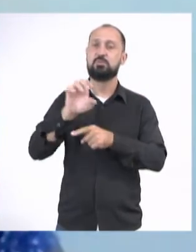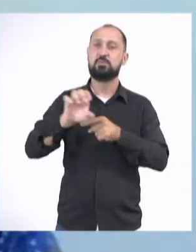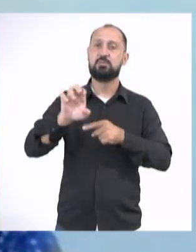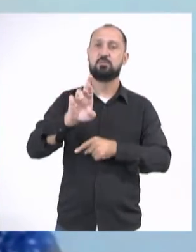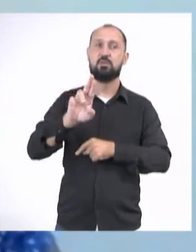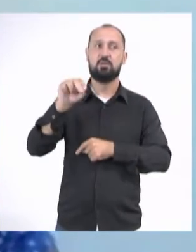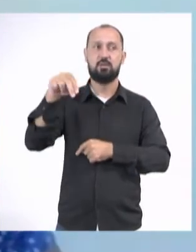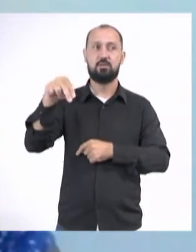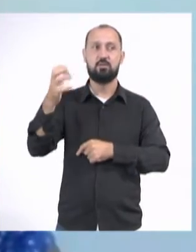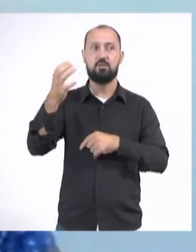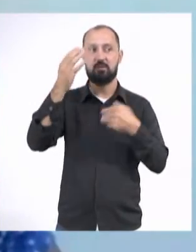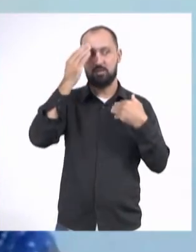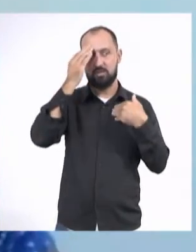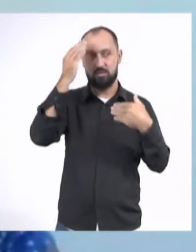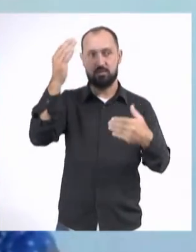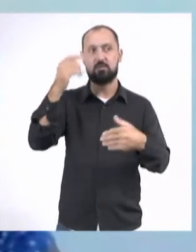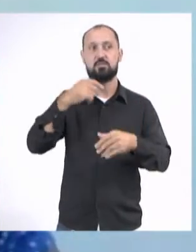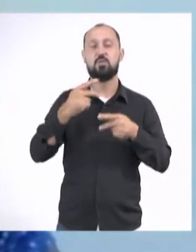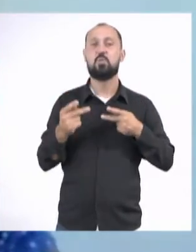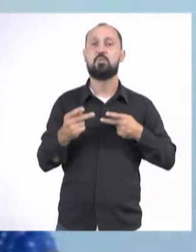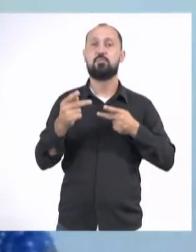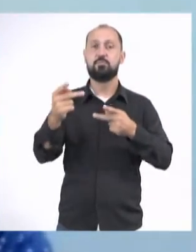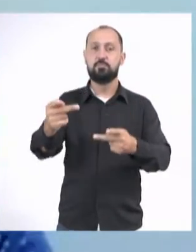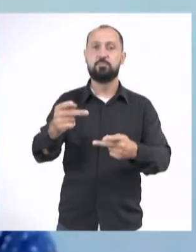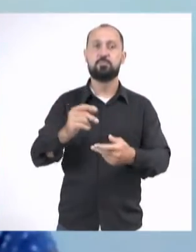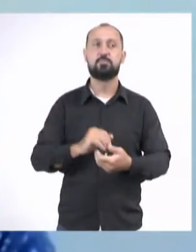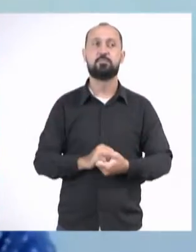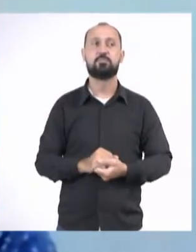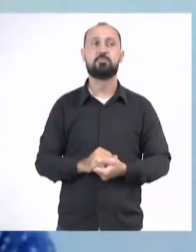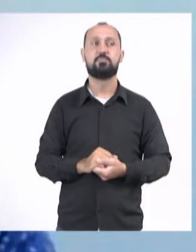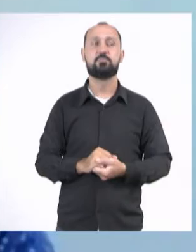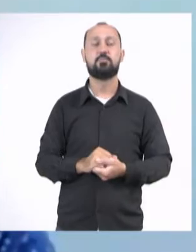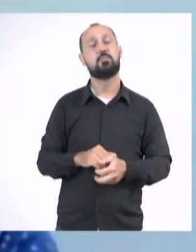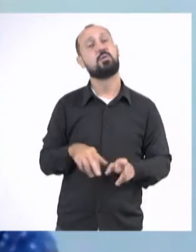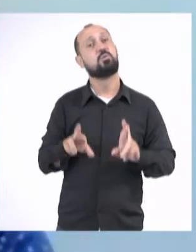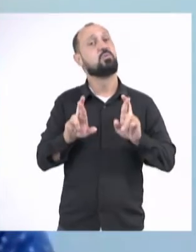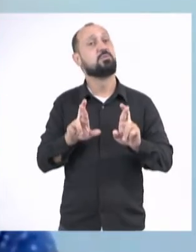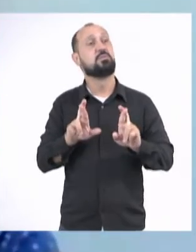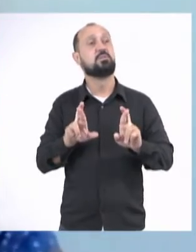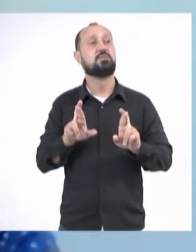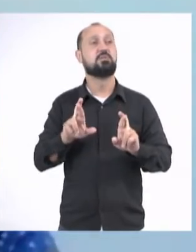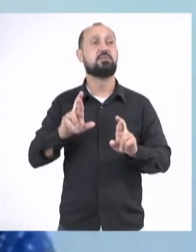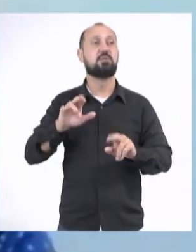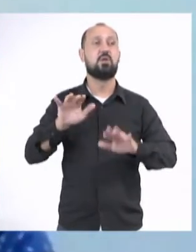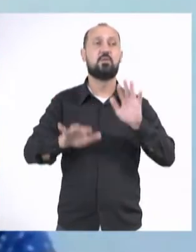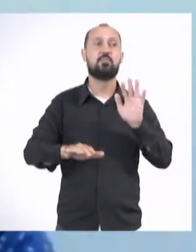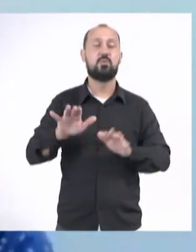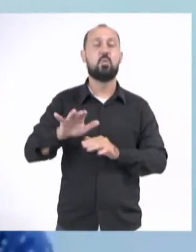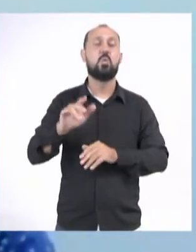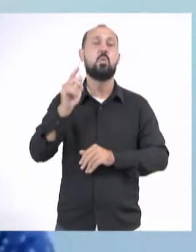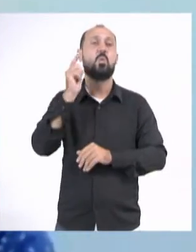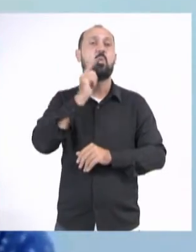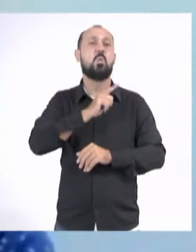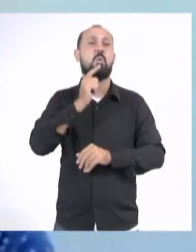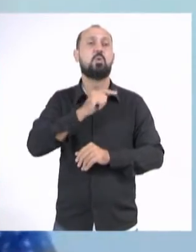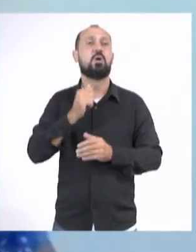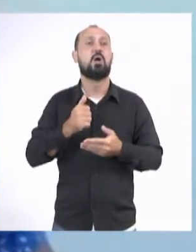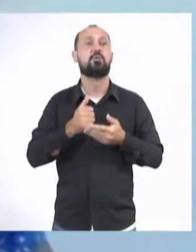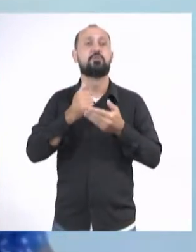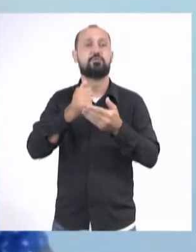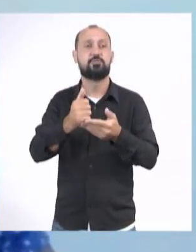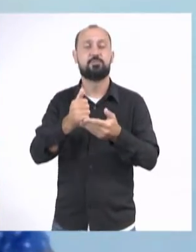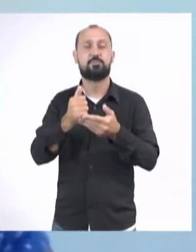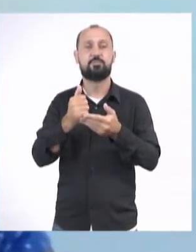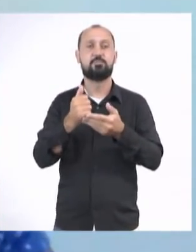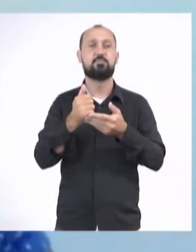Quero agradecer o convite, né, primeiramente, e espero que de alguma forma eu possa estar